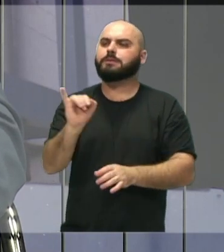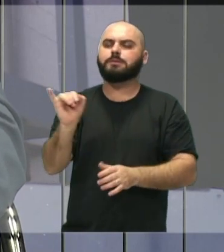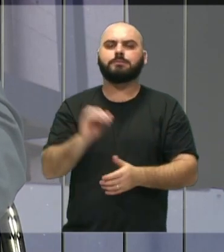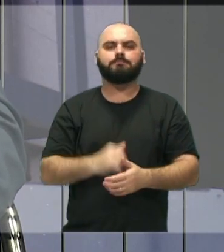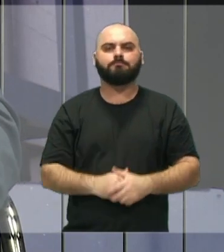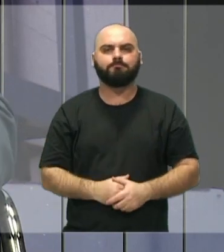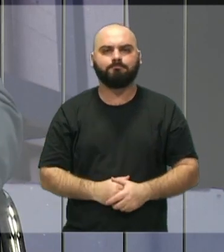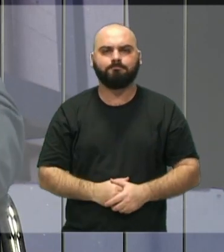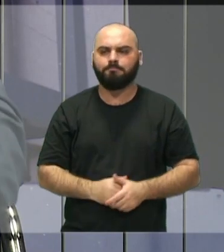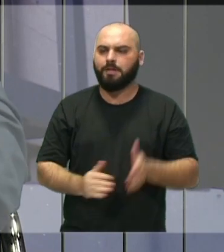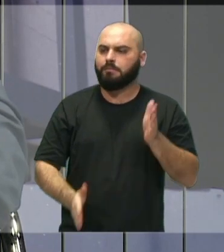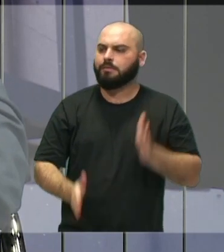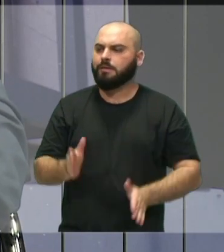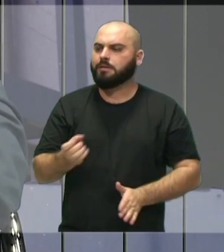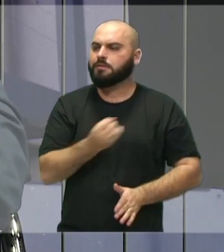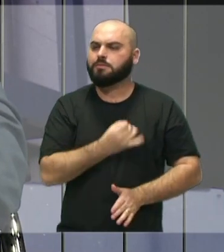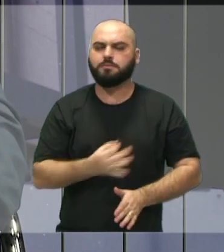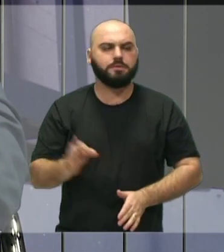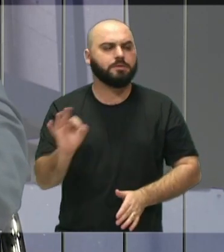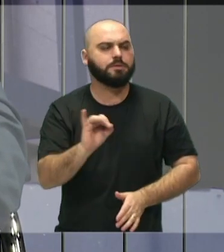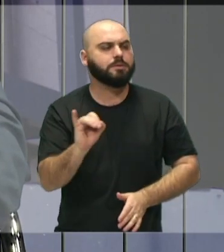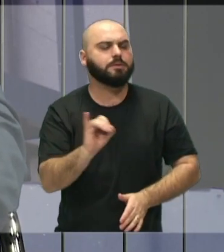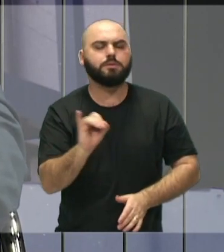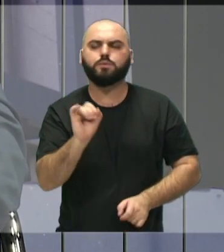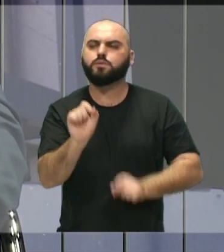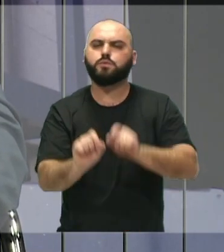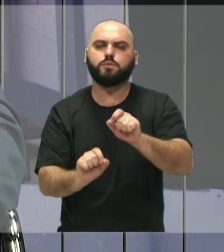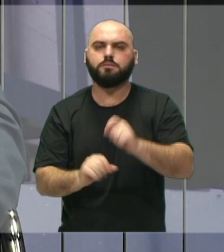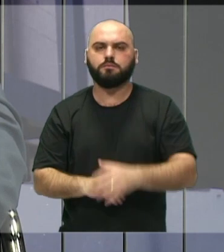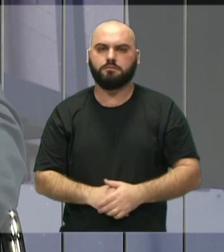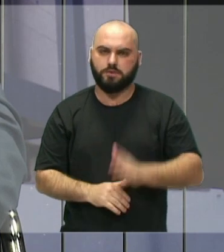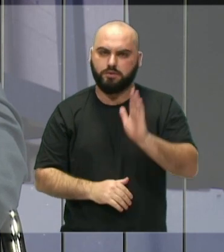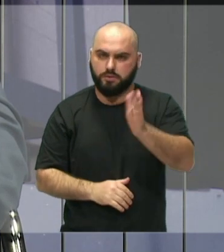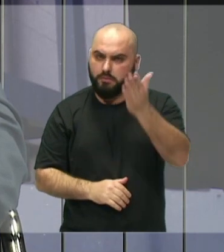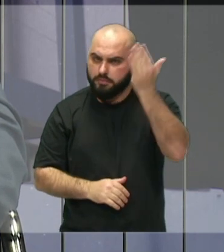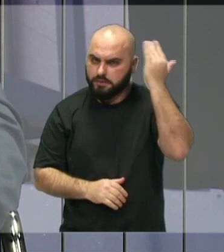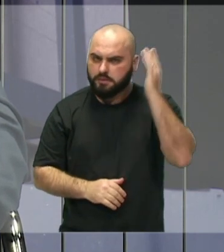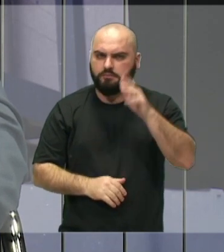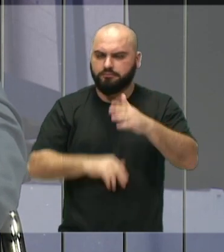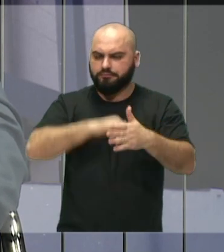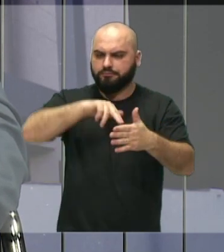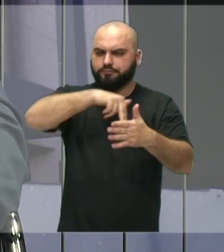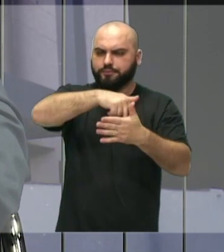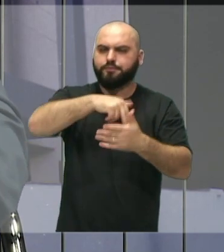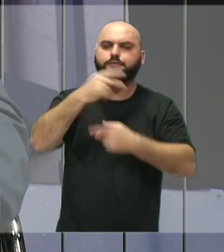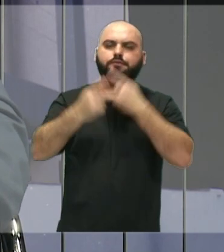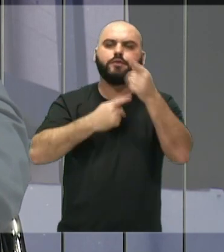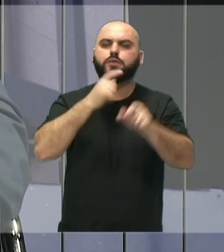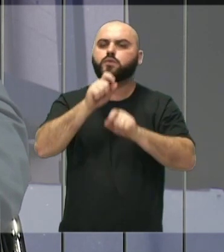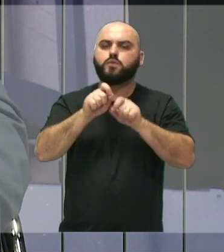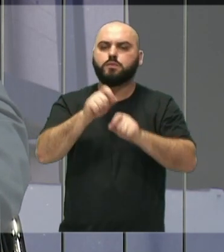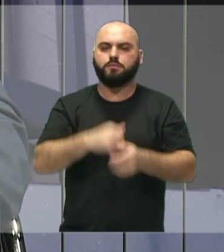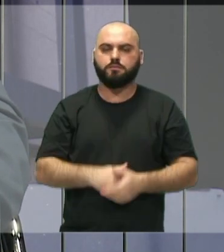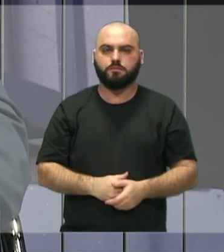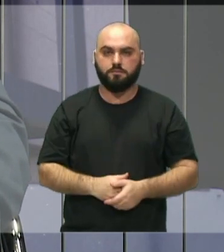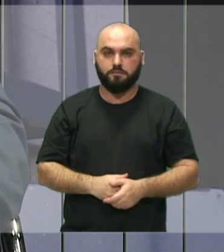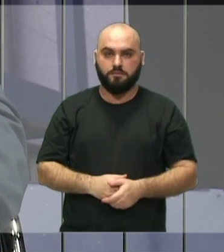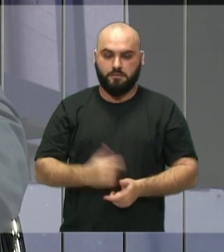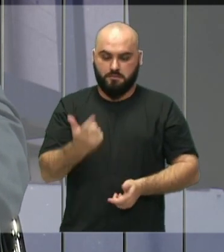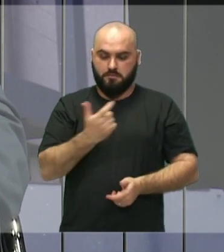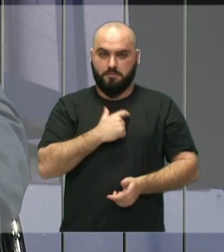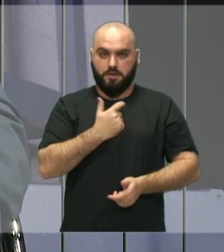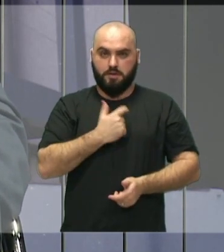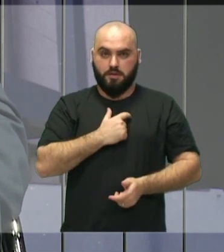né? Eu vinha falando muito, até falei na última plenária, né? O que a gente tem atrás de uma medalha